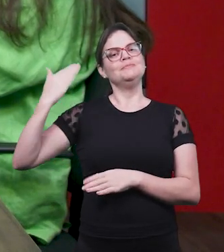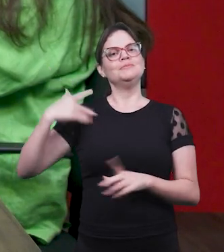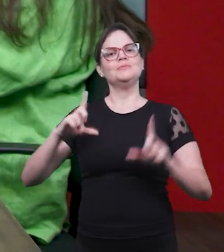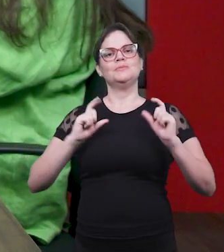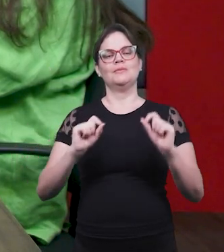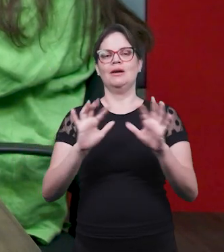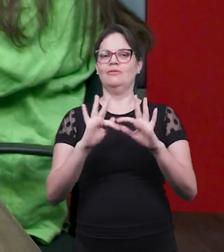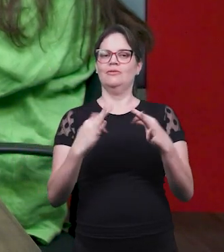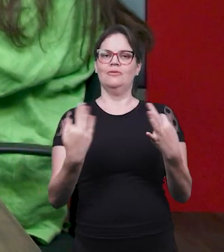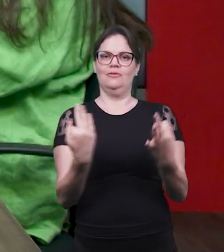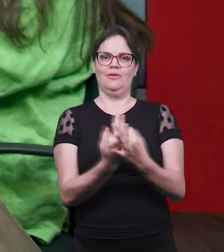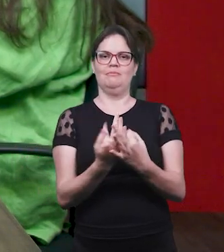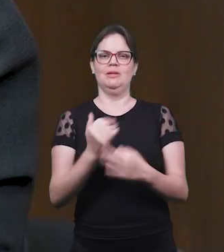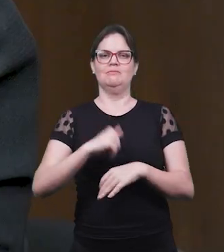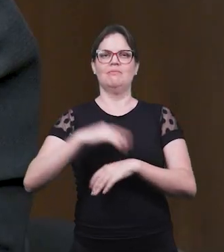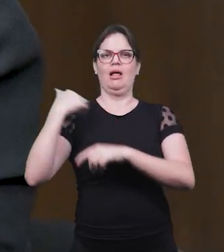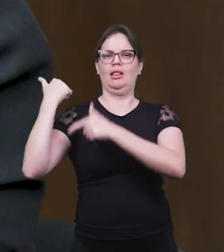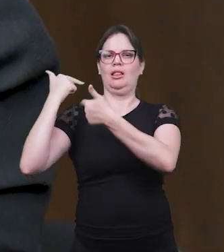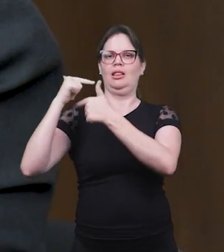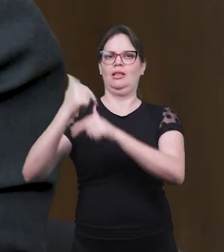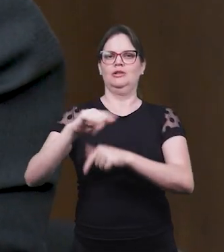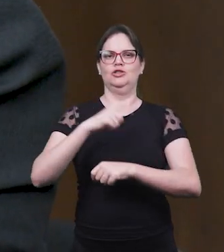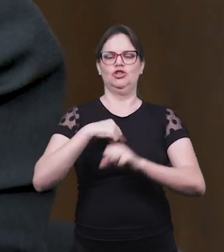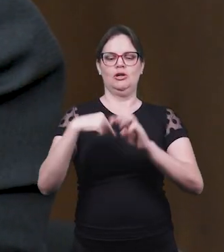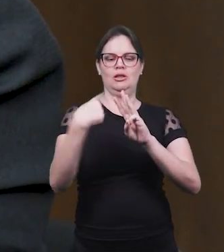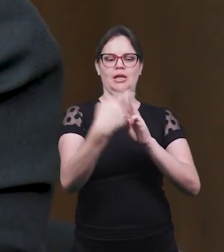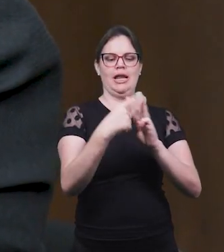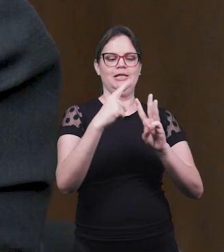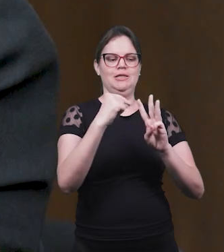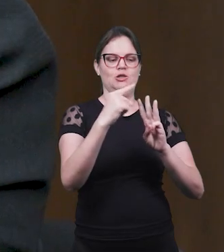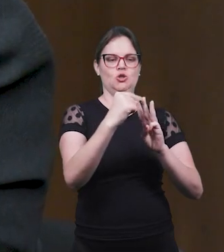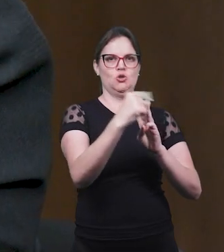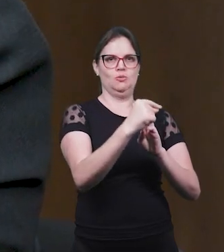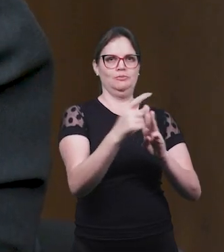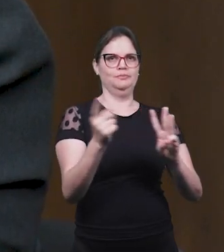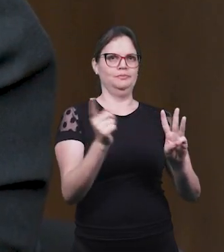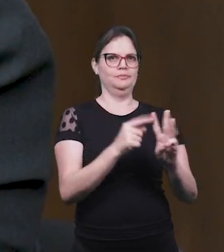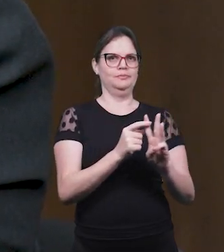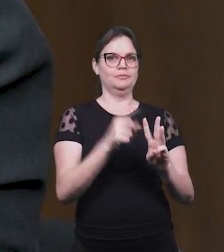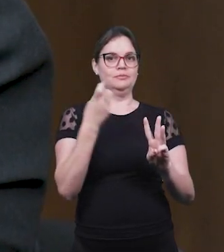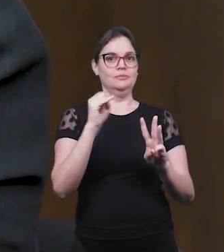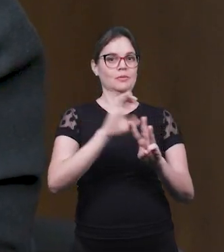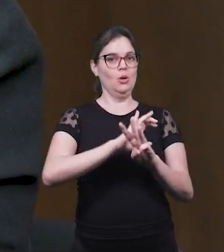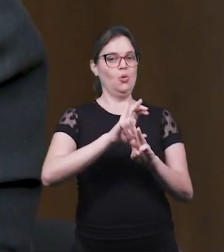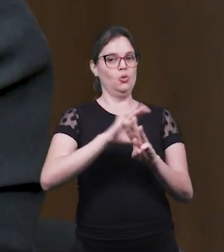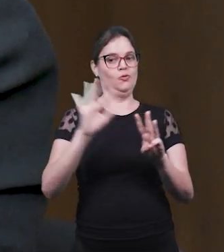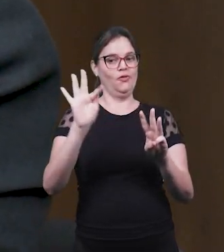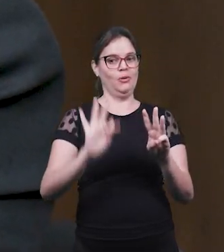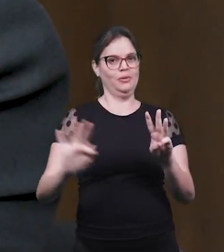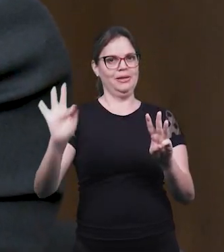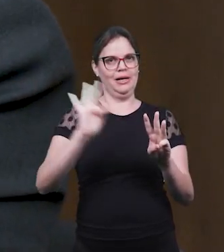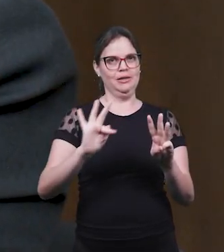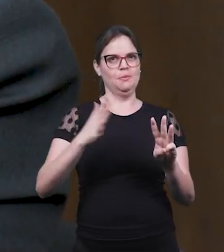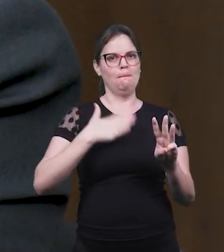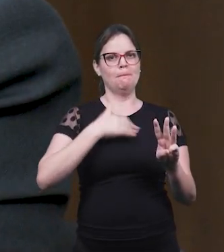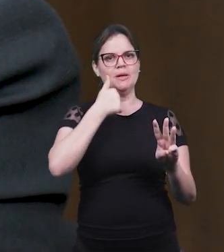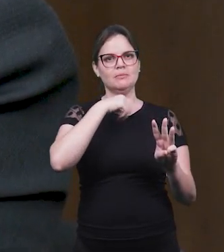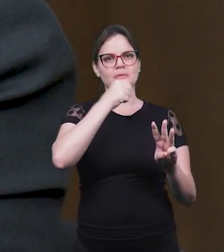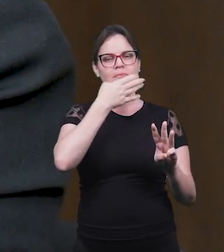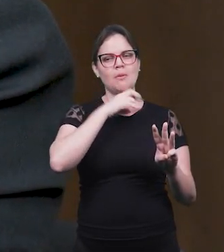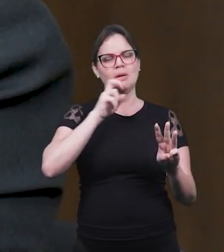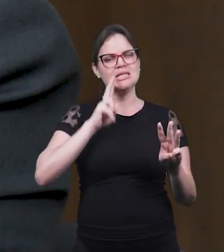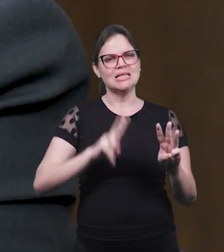aquelas famílias mais tradicionais tinham 3 opções. Ou você, quando pensava em curso superior, e os meus pais sempre foram muito